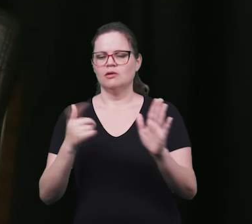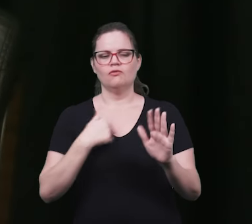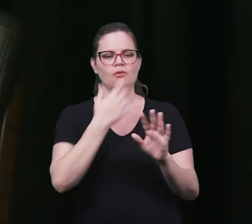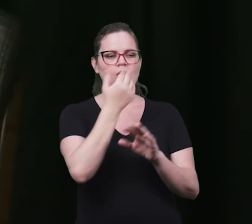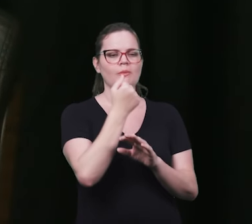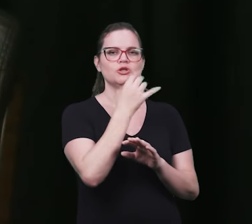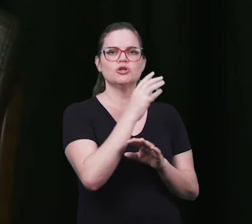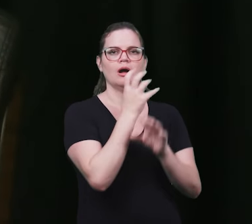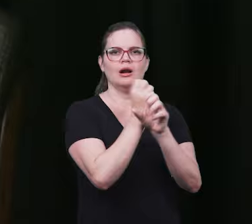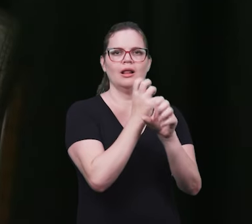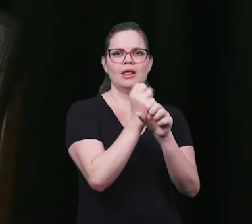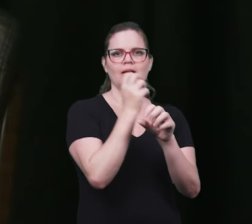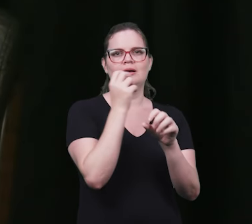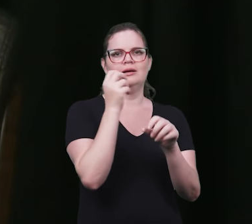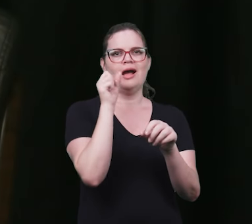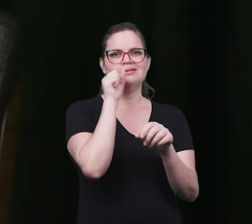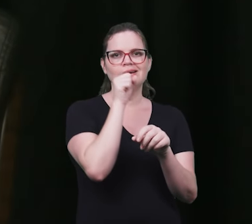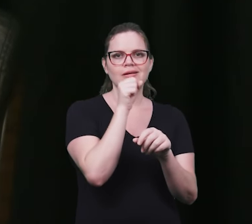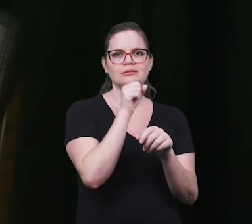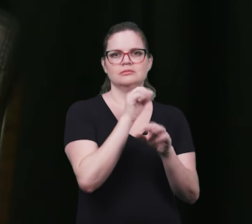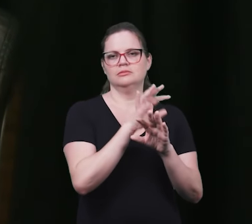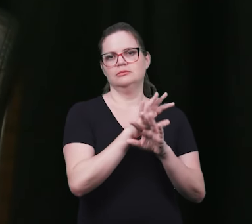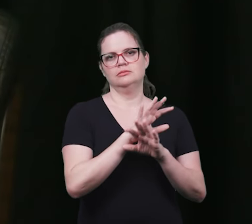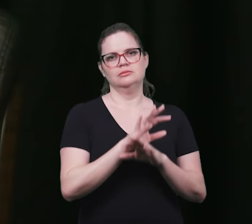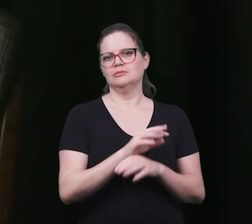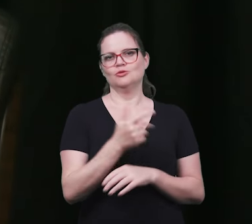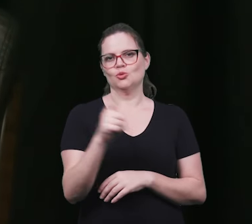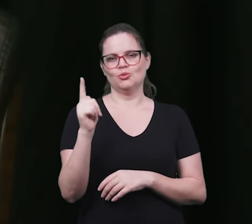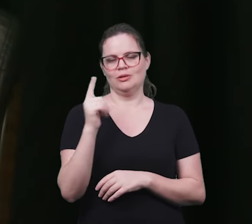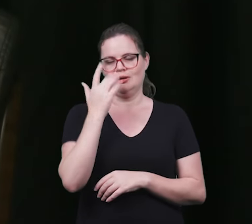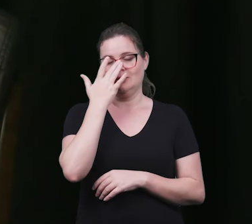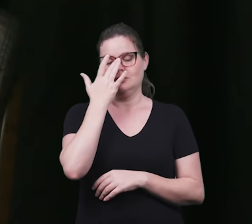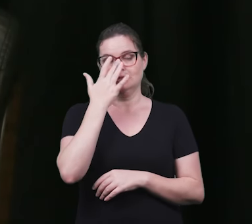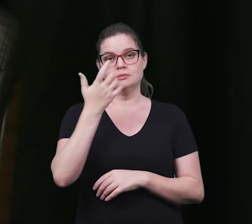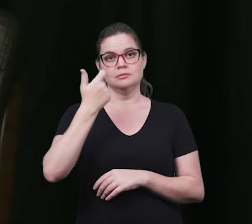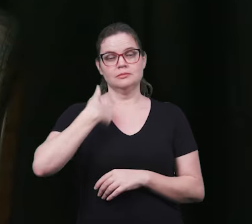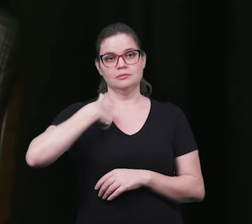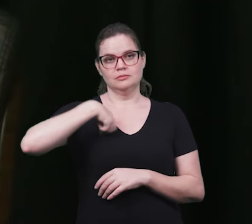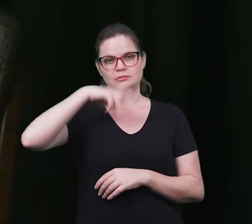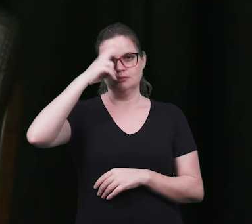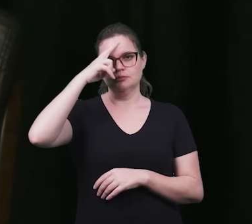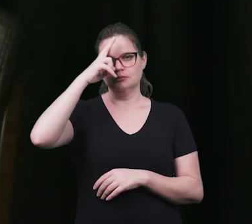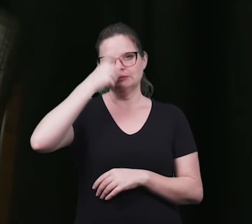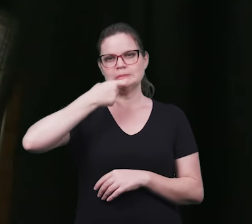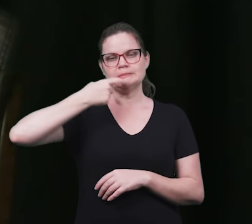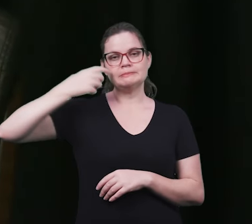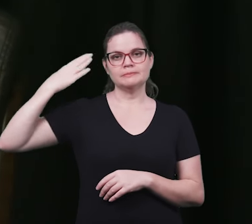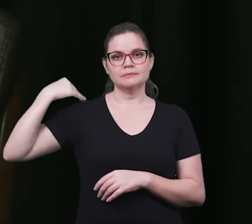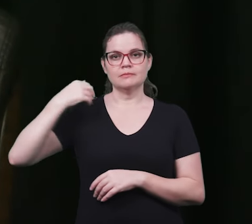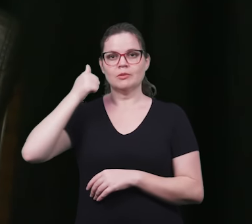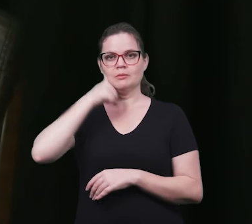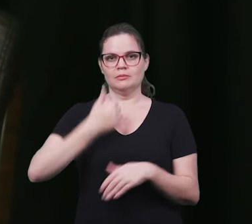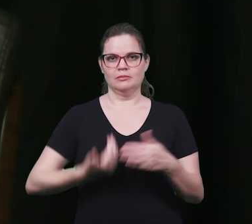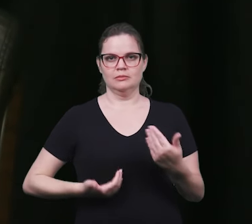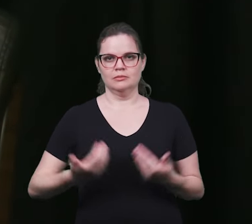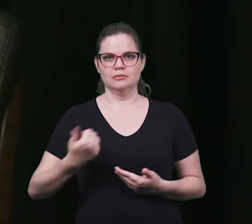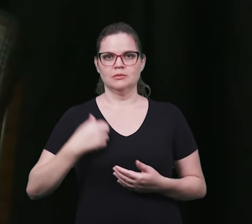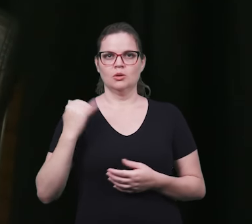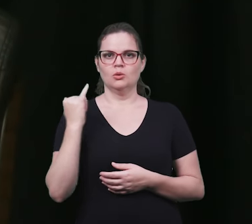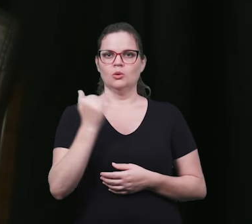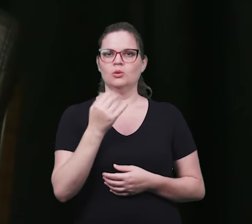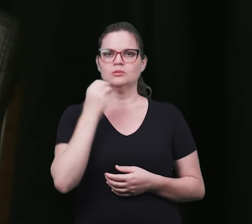verdura, fruta, isso aí não existe. Eu estava me lembrando aqui, há pouco tempo atrás, uma irmã foi trazer uma